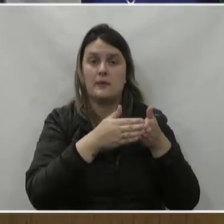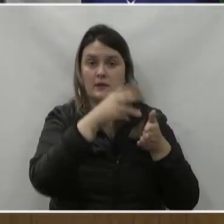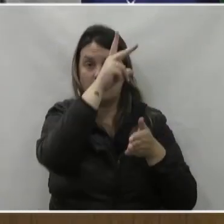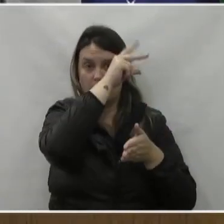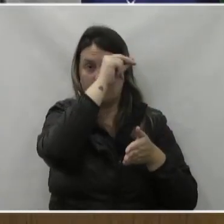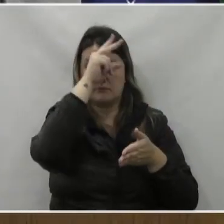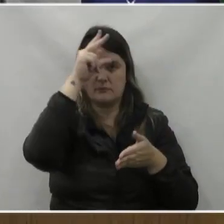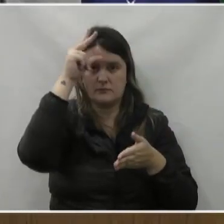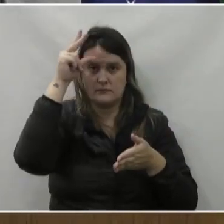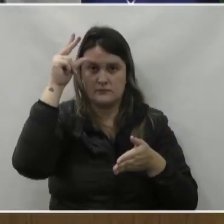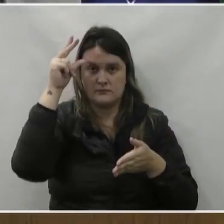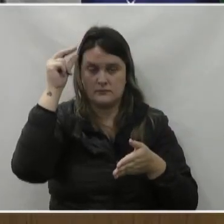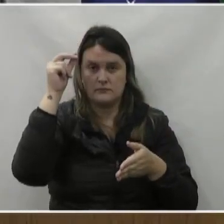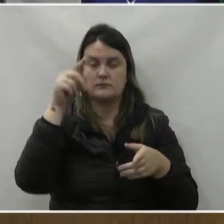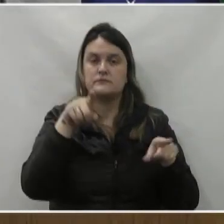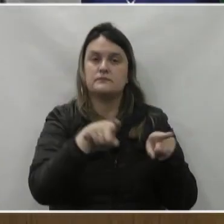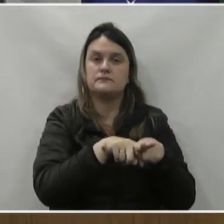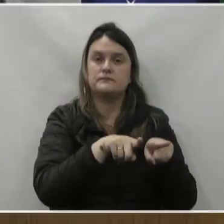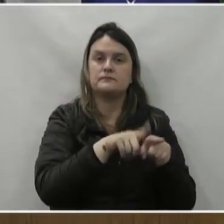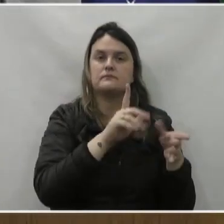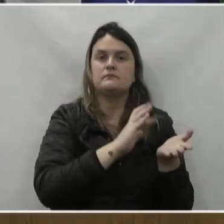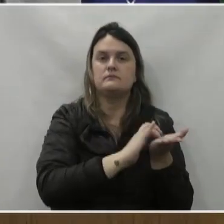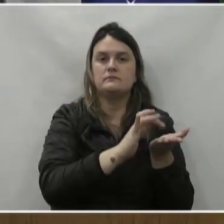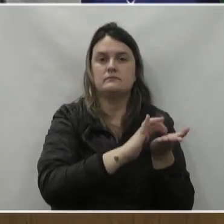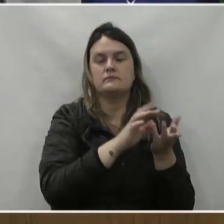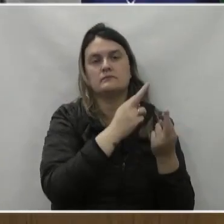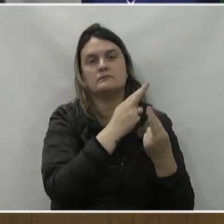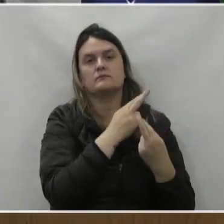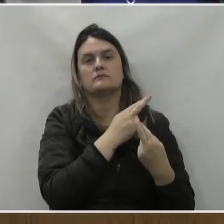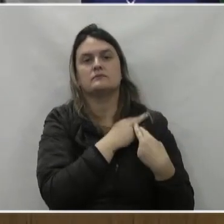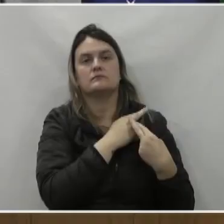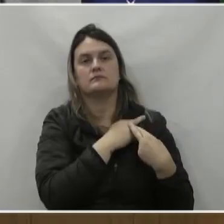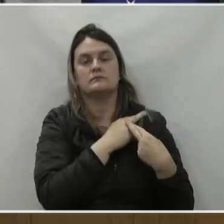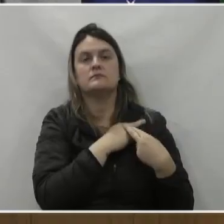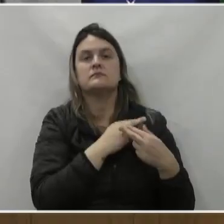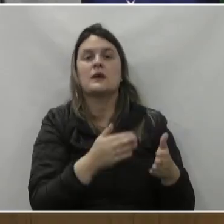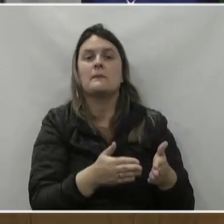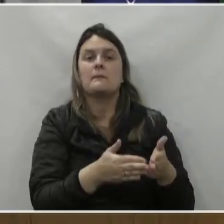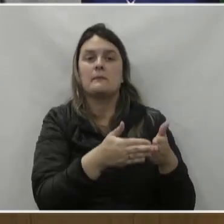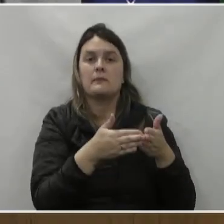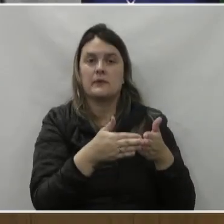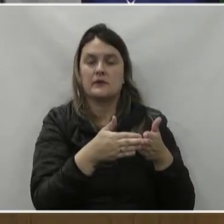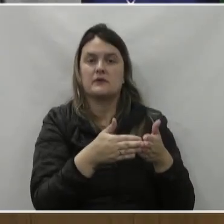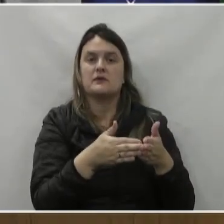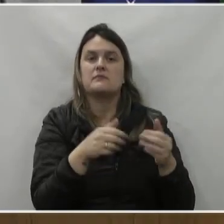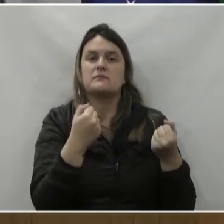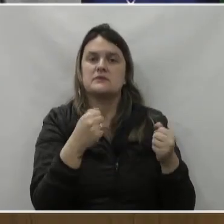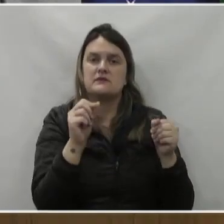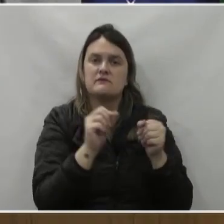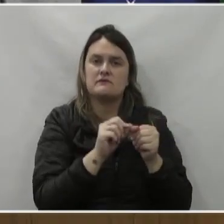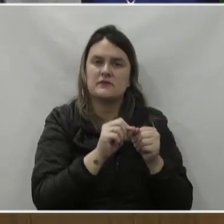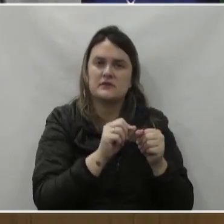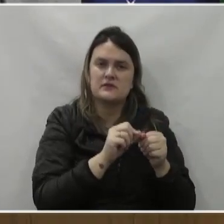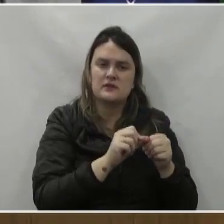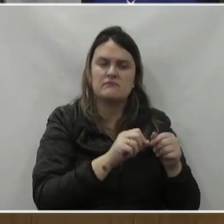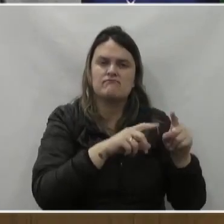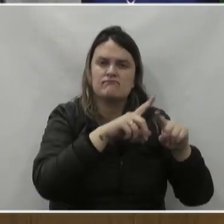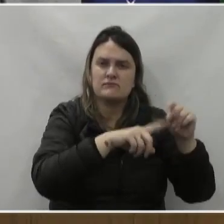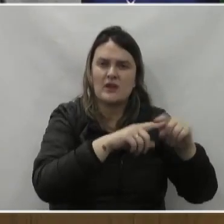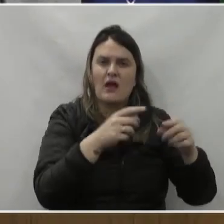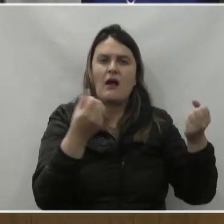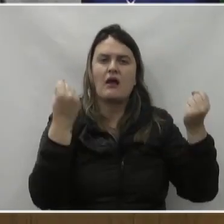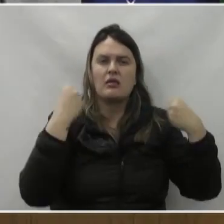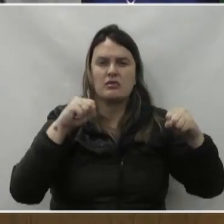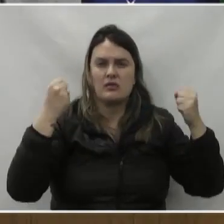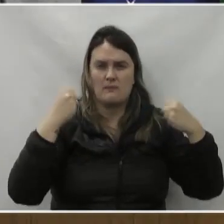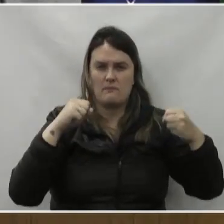Executivo Municipal. Por meio da Secretaria competente, solicita-se a instalação dos equipamentos de academia ao